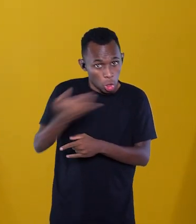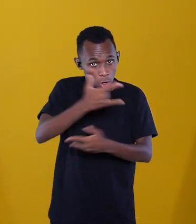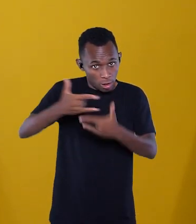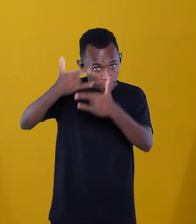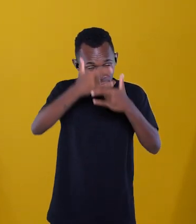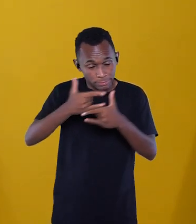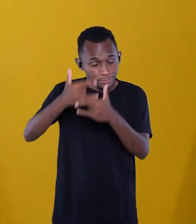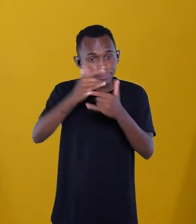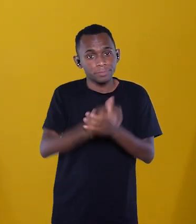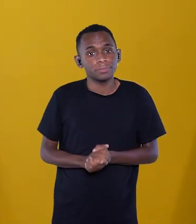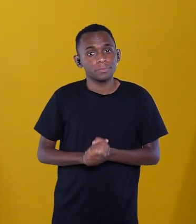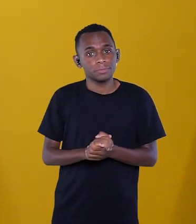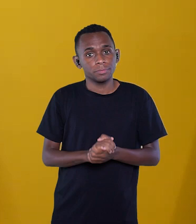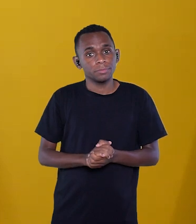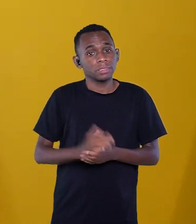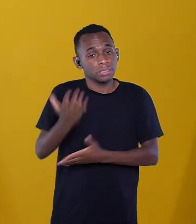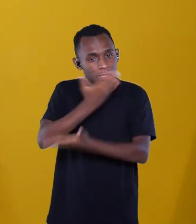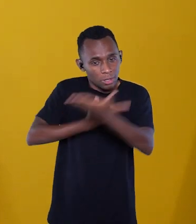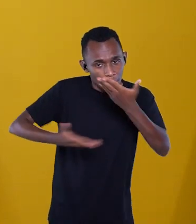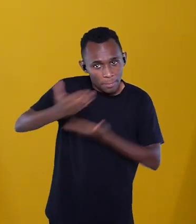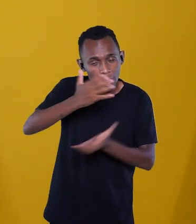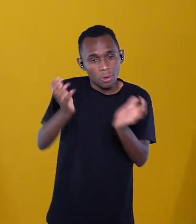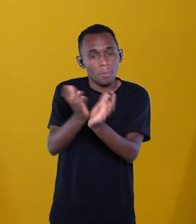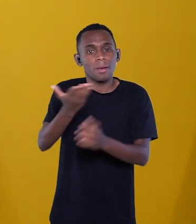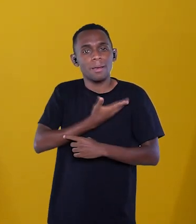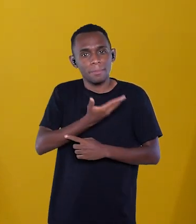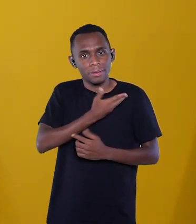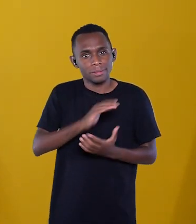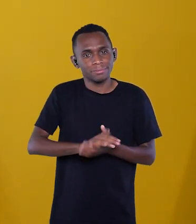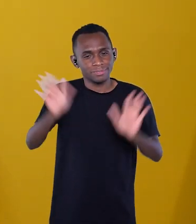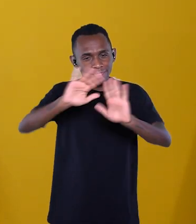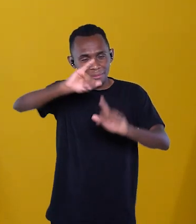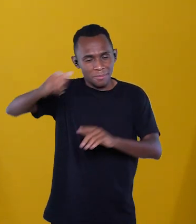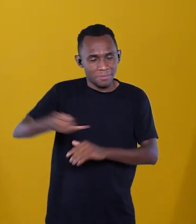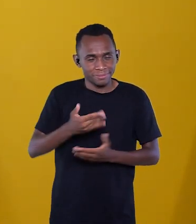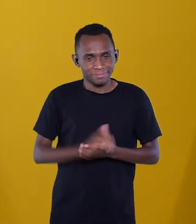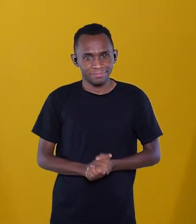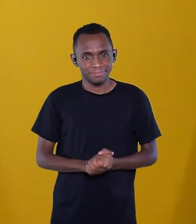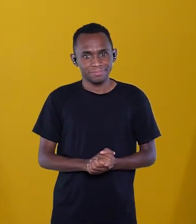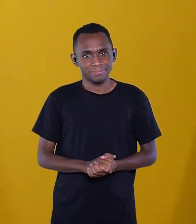conversas entrarem no ar e compartilhar com os amigos. Até a próxima.